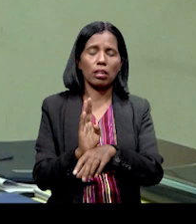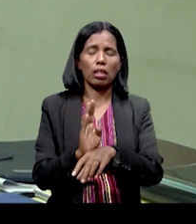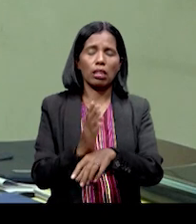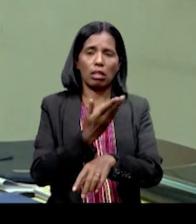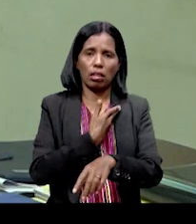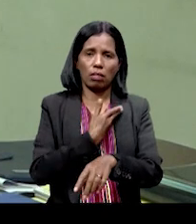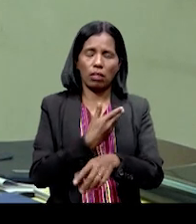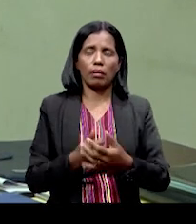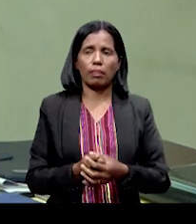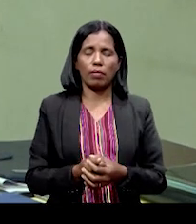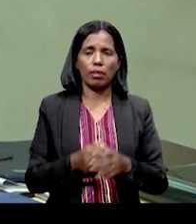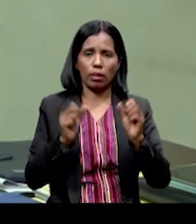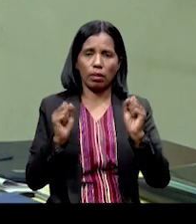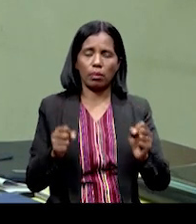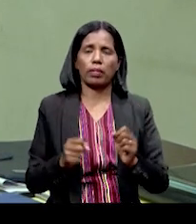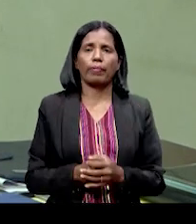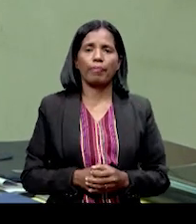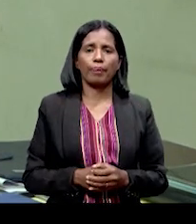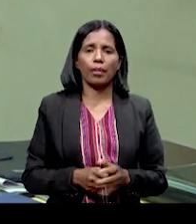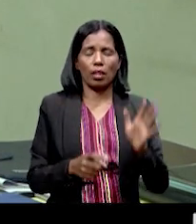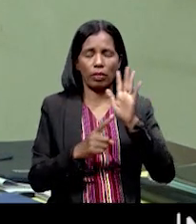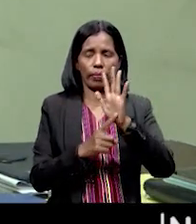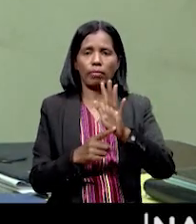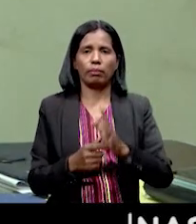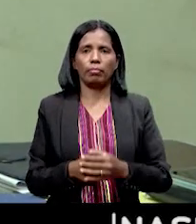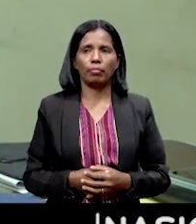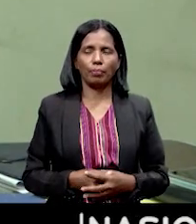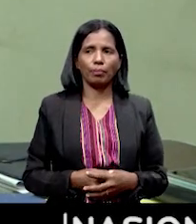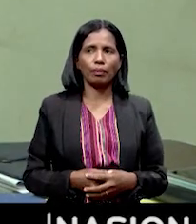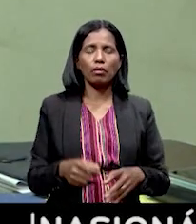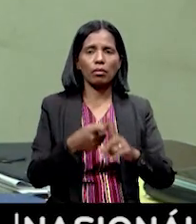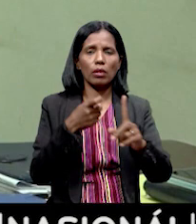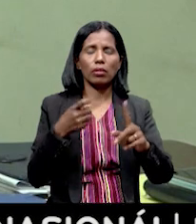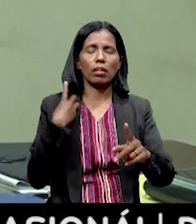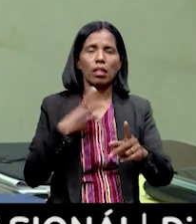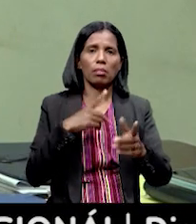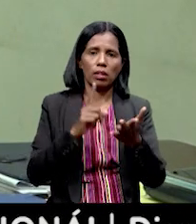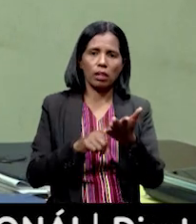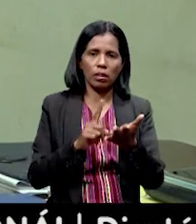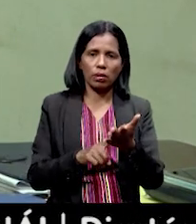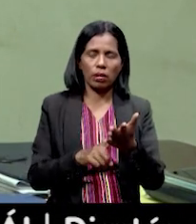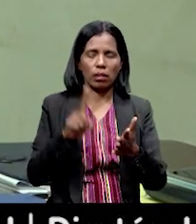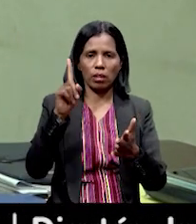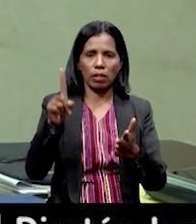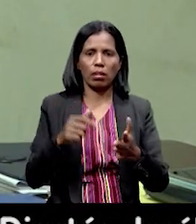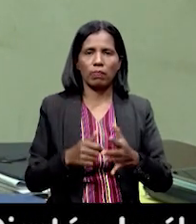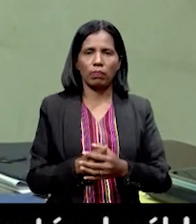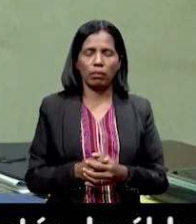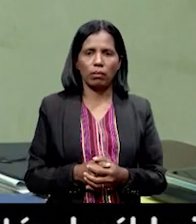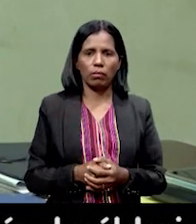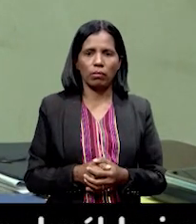consumidor sira toma e a parte direção da CIP. Se a menina discussão ida entre o agência shipping